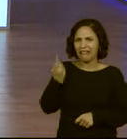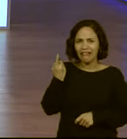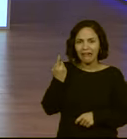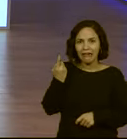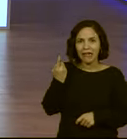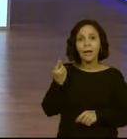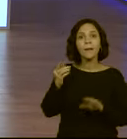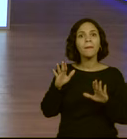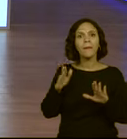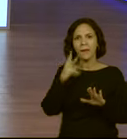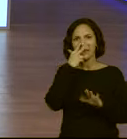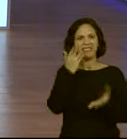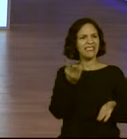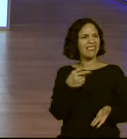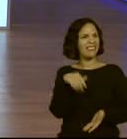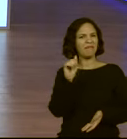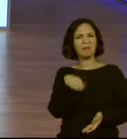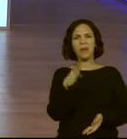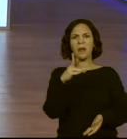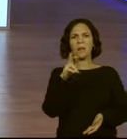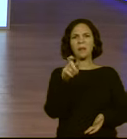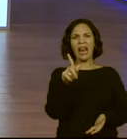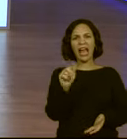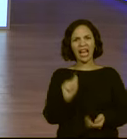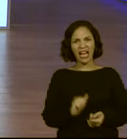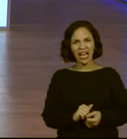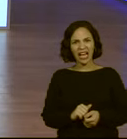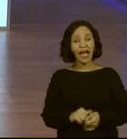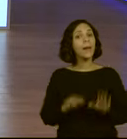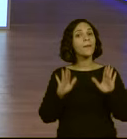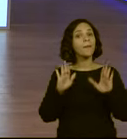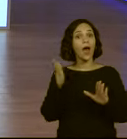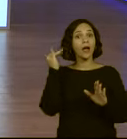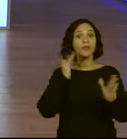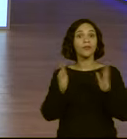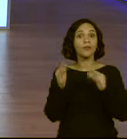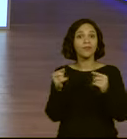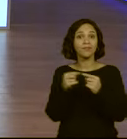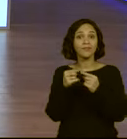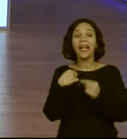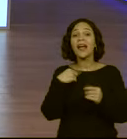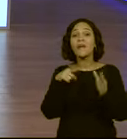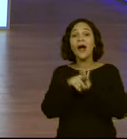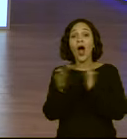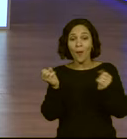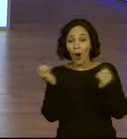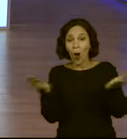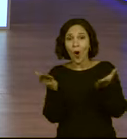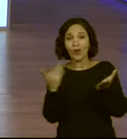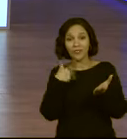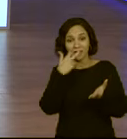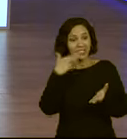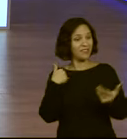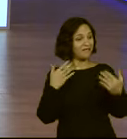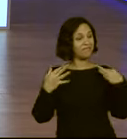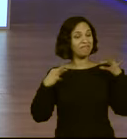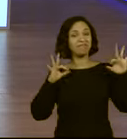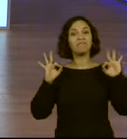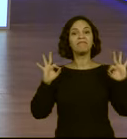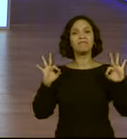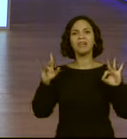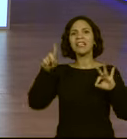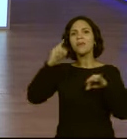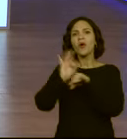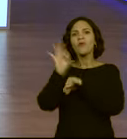mas será Gia preguiça Já era então isso será que alguma coisa que a gente faz hoje não vai ser olhada no